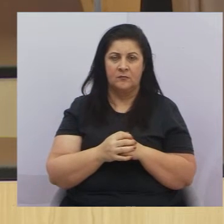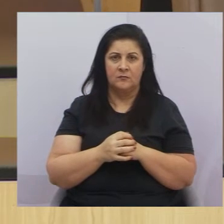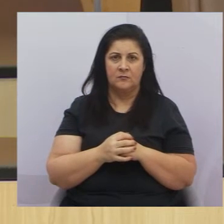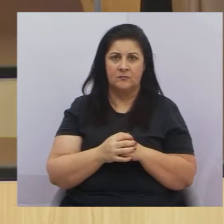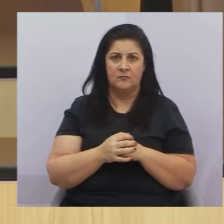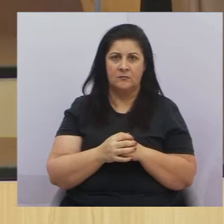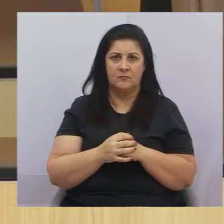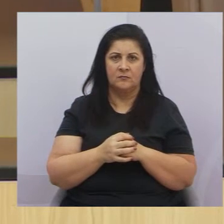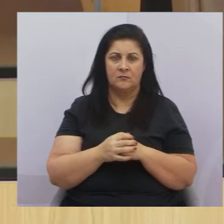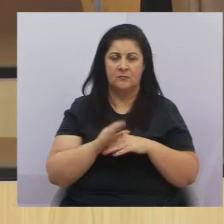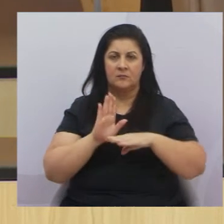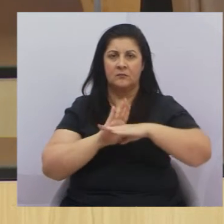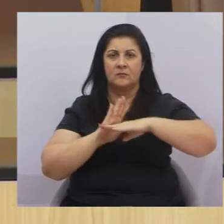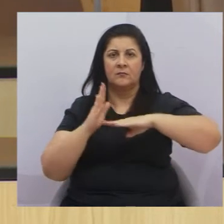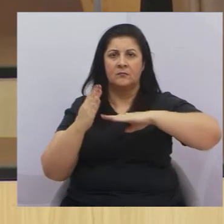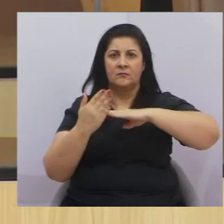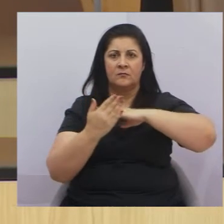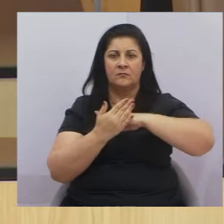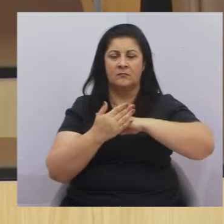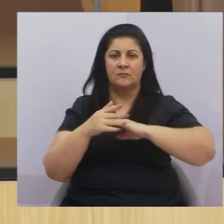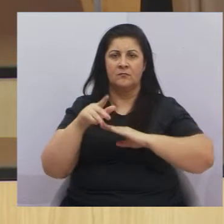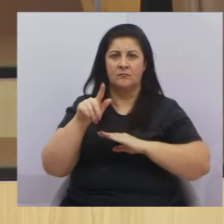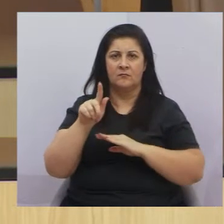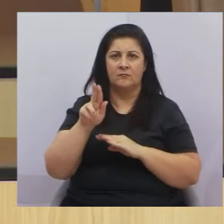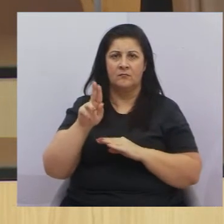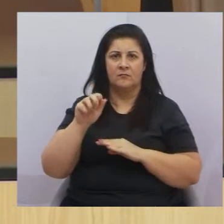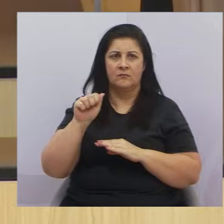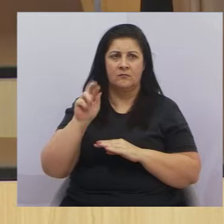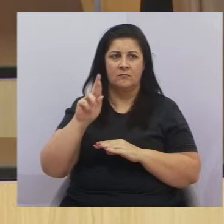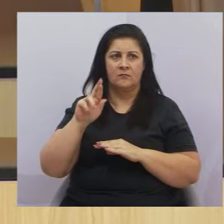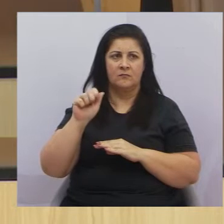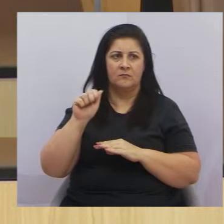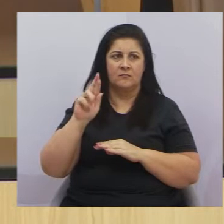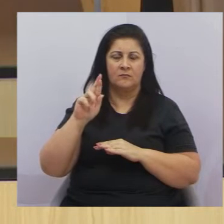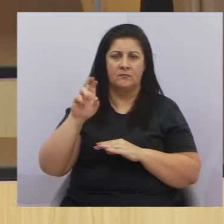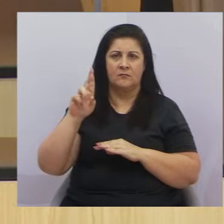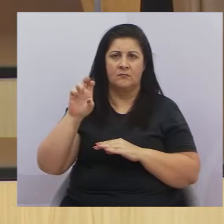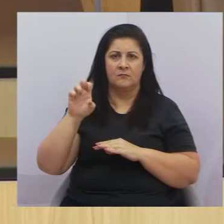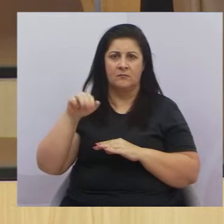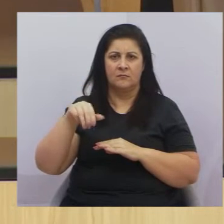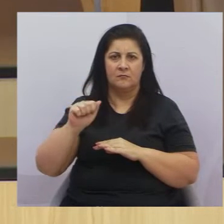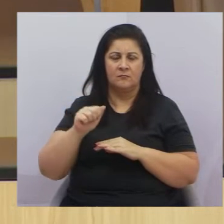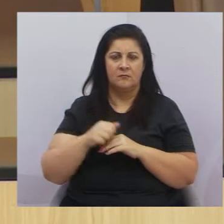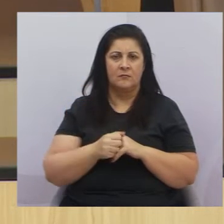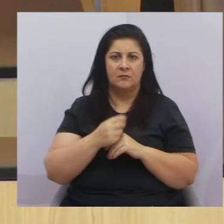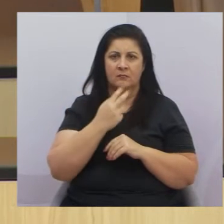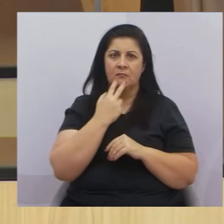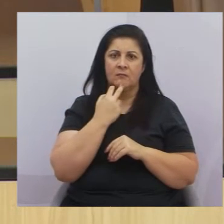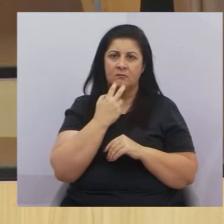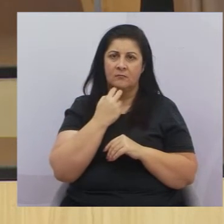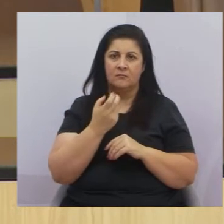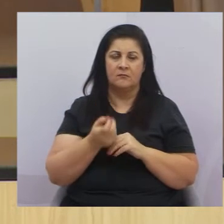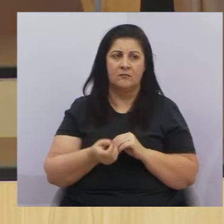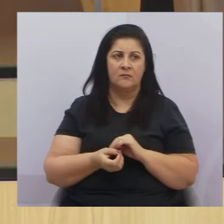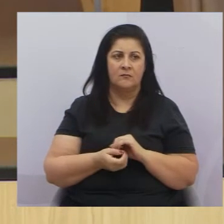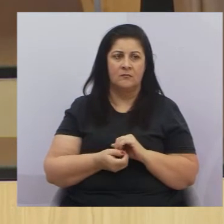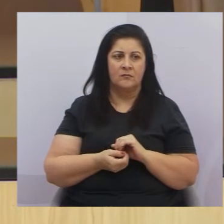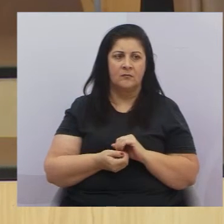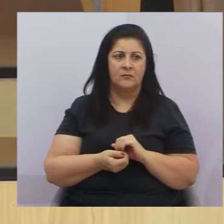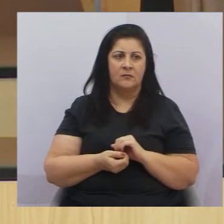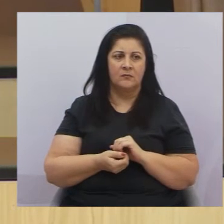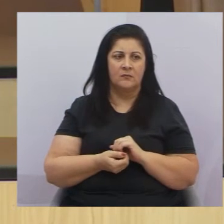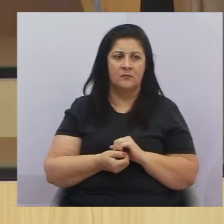172/60, no bairro Chácara Guararema, em Jacareí. Autoria vereador Valmir do Parque Meia Lua.